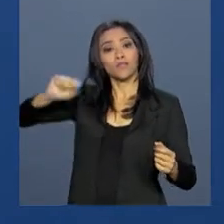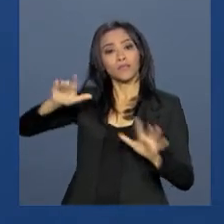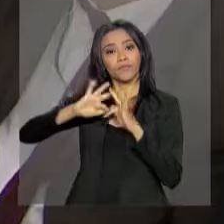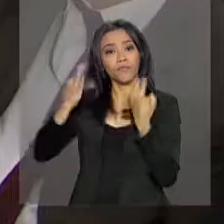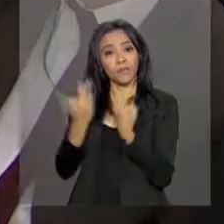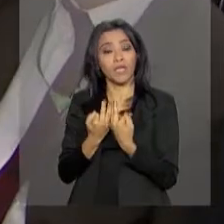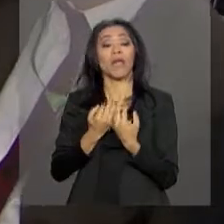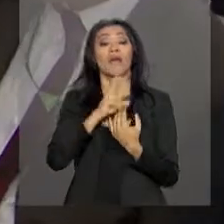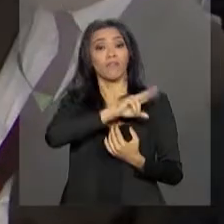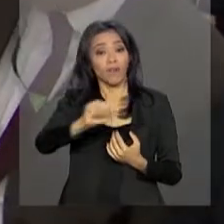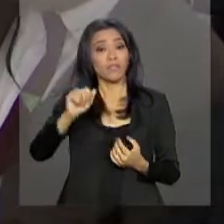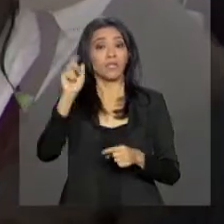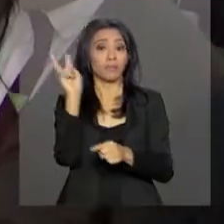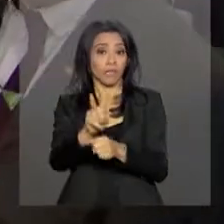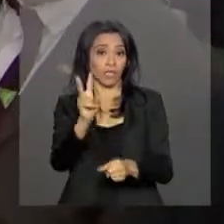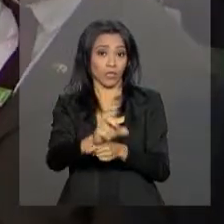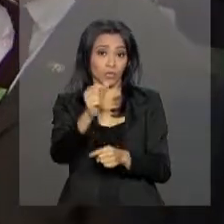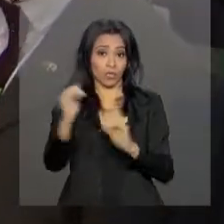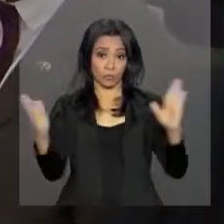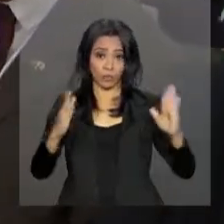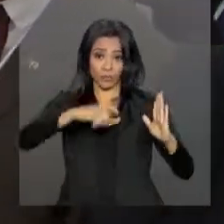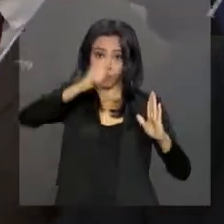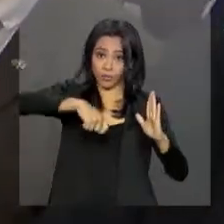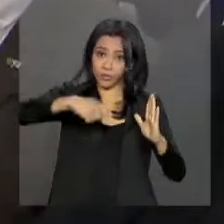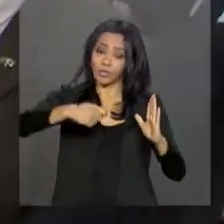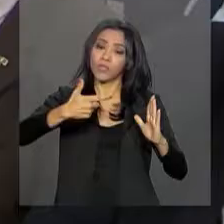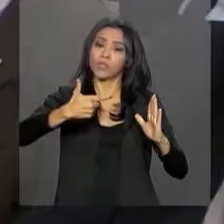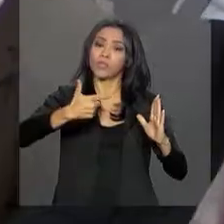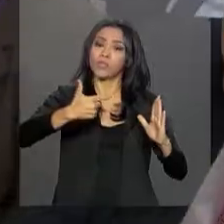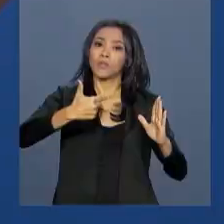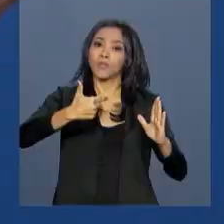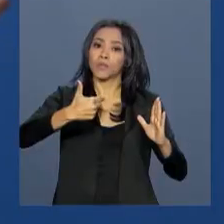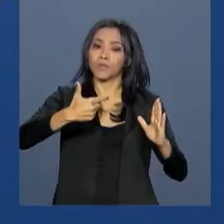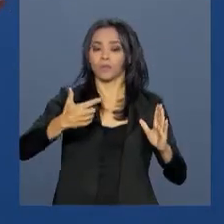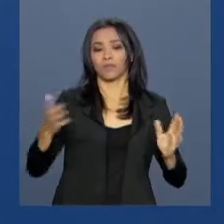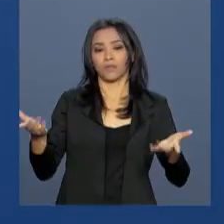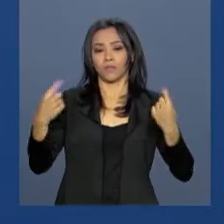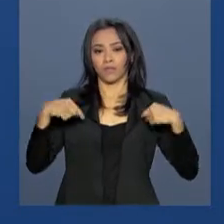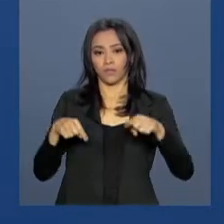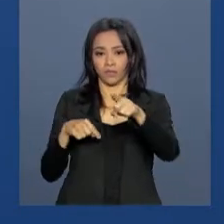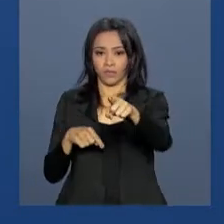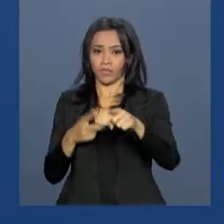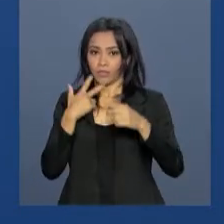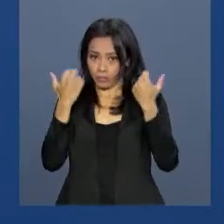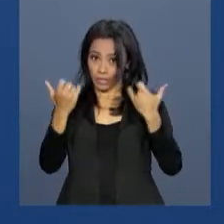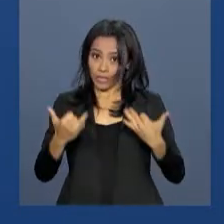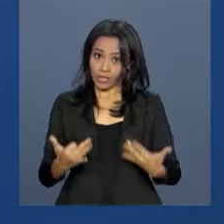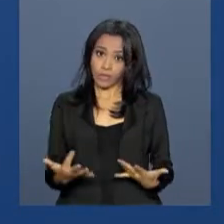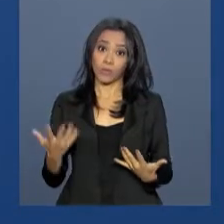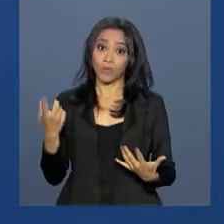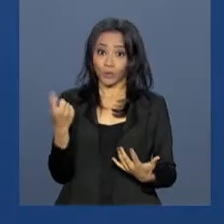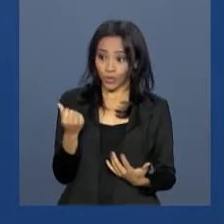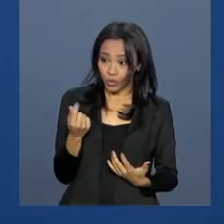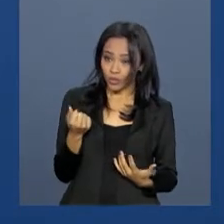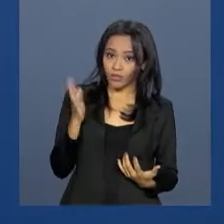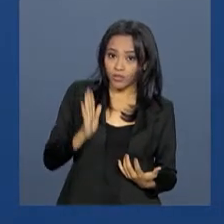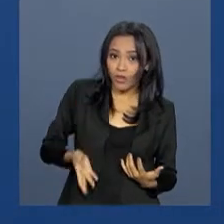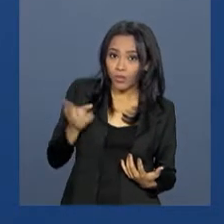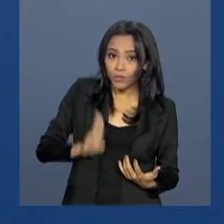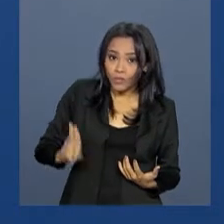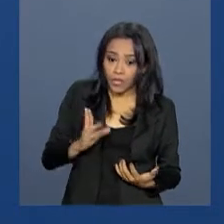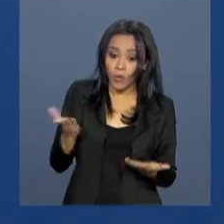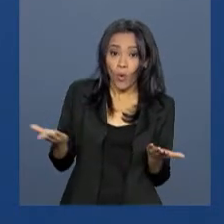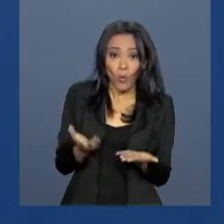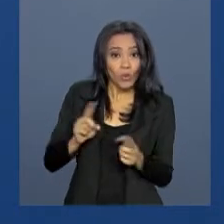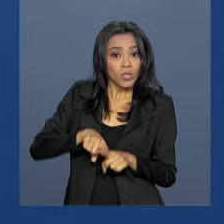12 meses. Além dos 3 bilhões já utilizados, não é, Doutré? Agora, a partir de hoje,